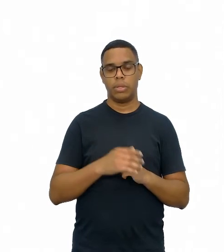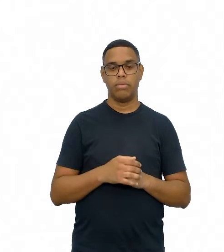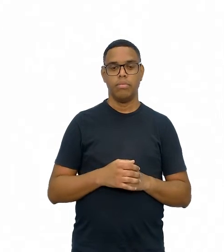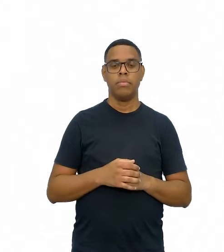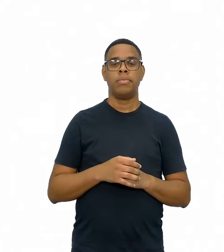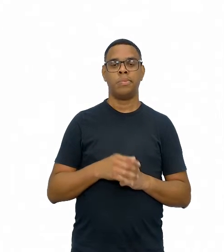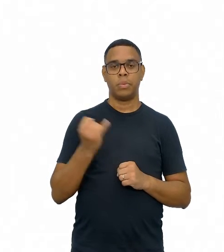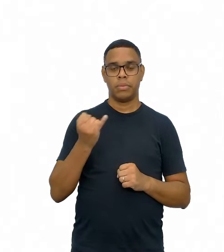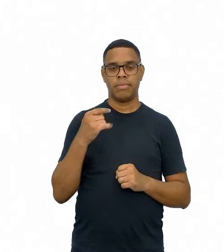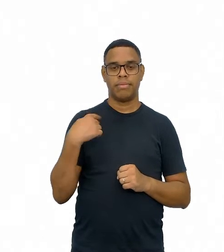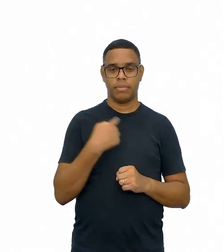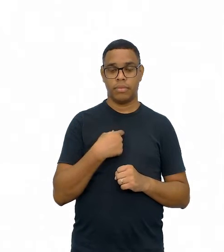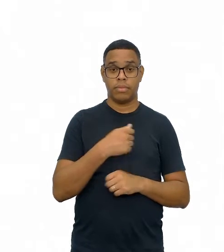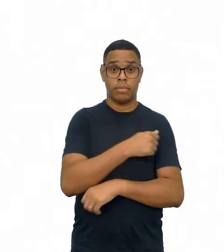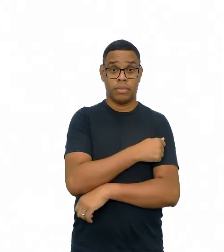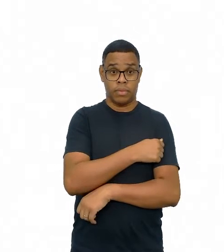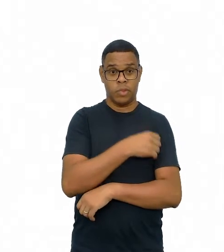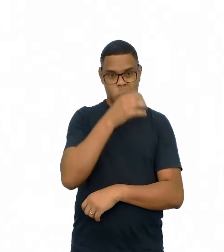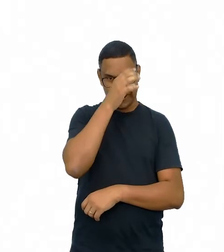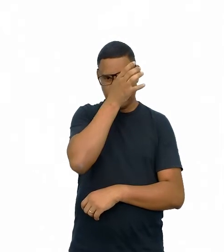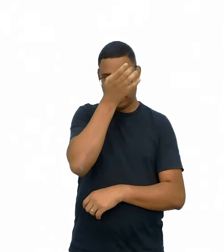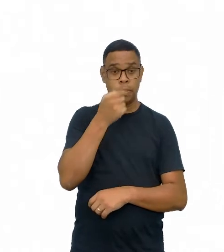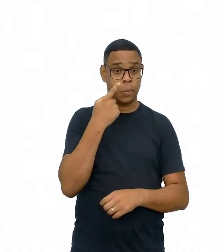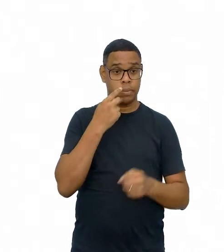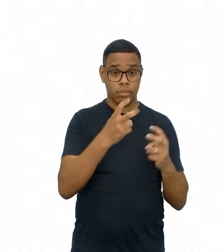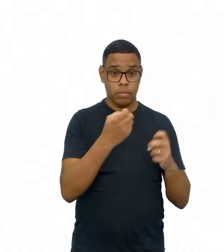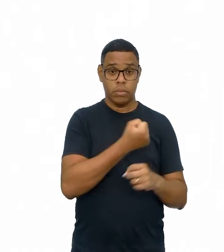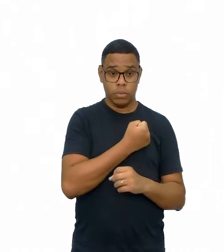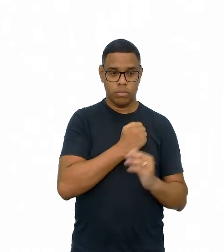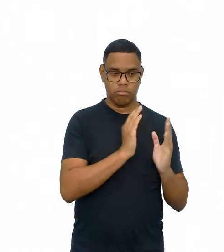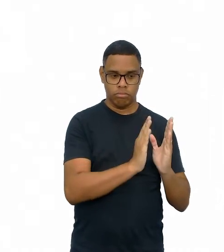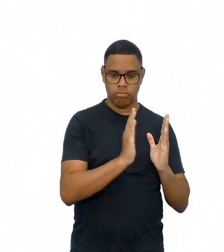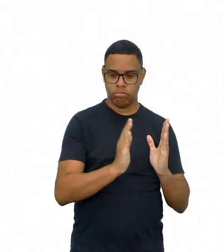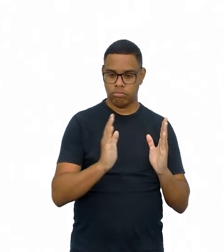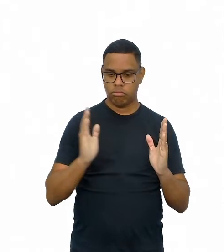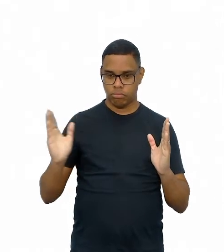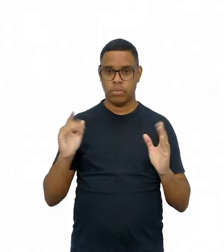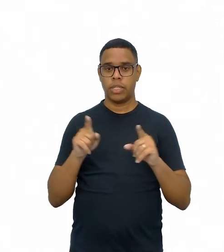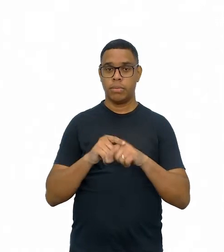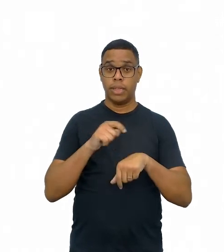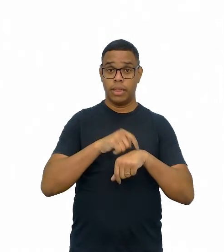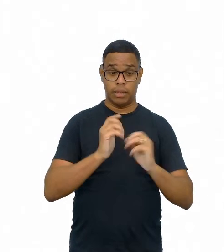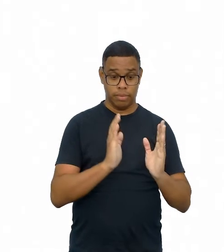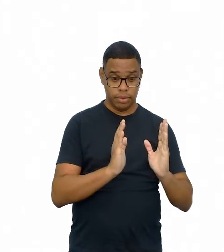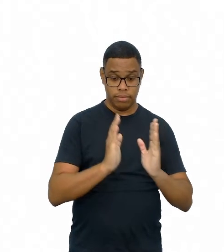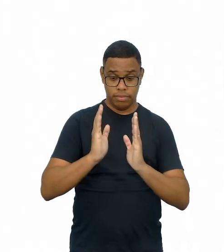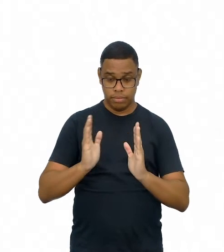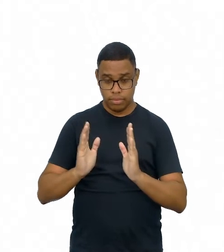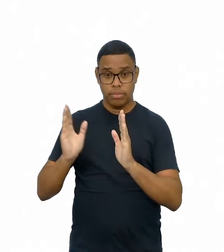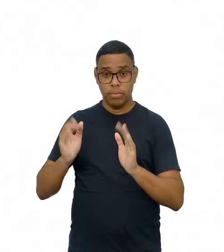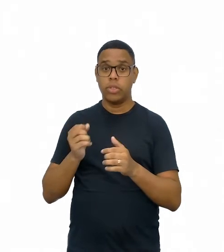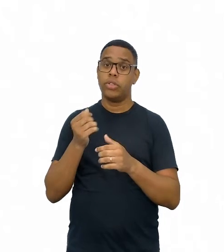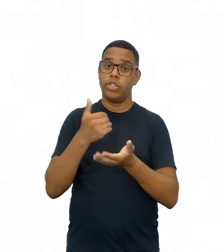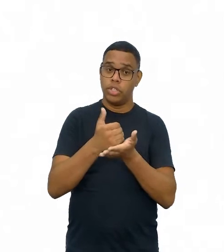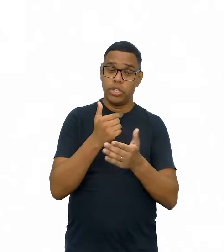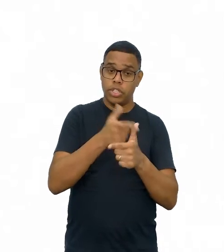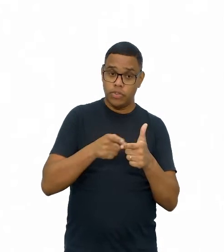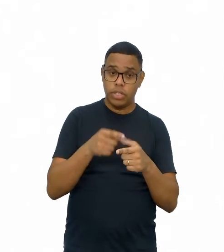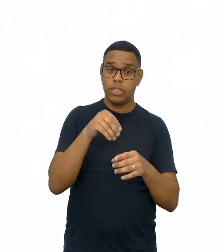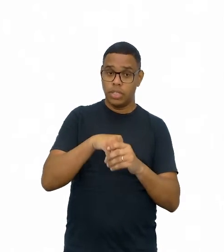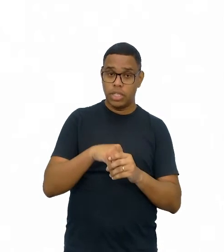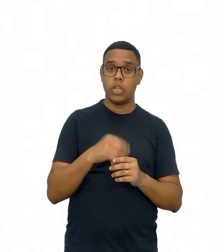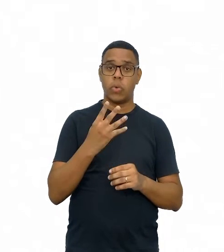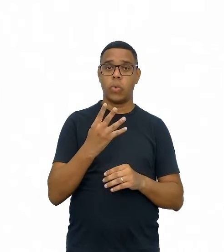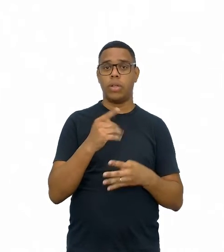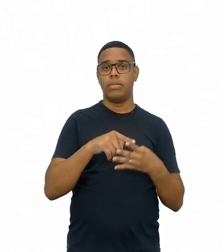Então, é importante que o nosso aluno compreenda essa sequência de números e que esse intervalo, então, pode ser dividido ali dentro em